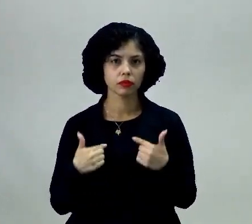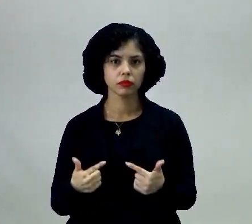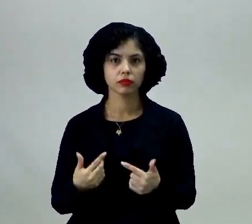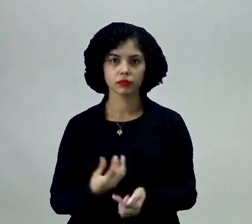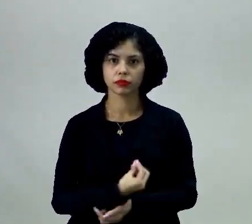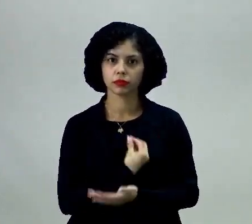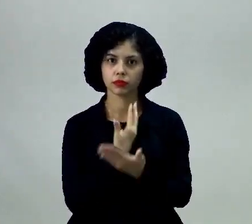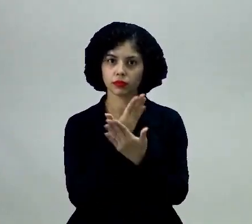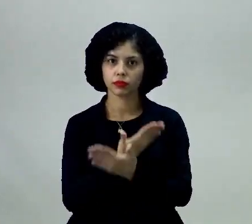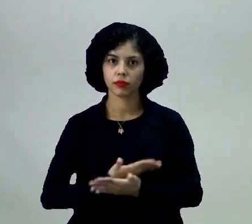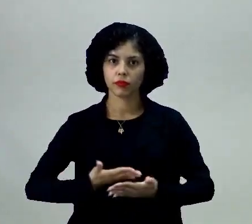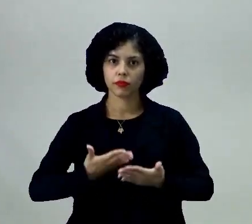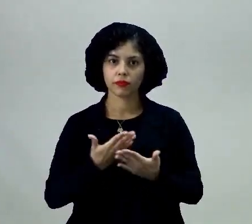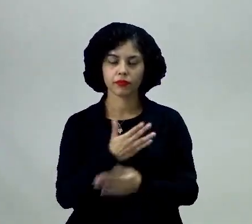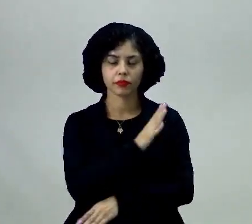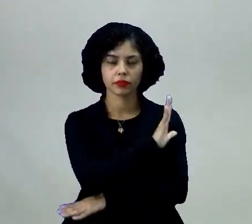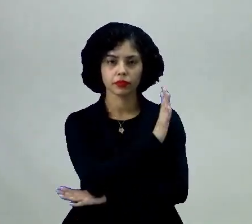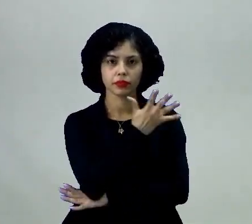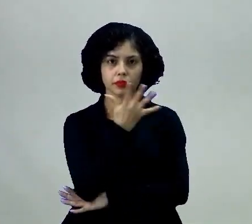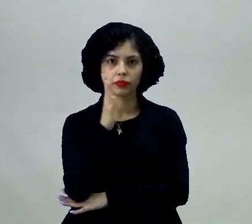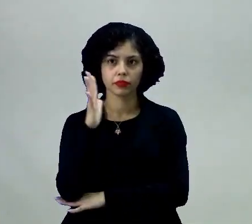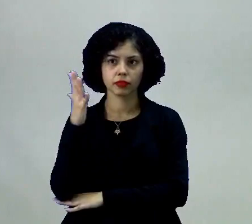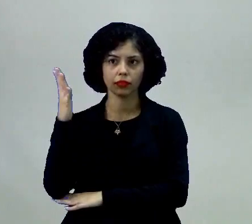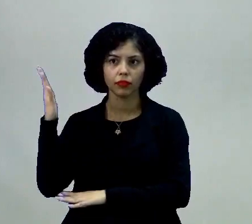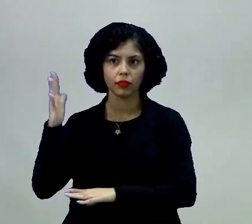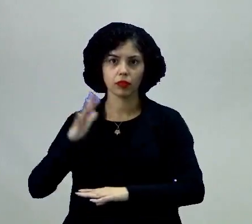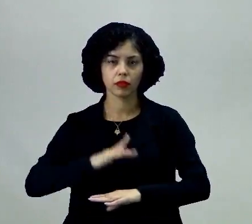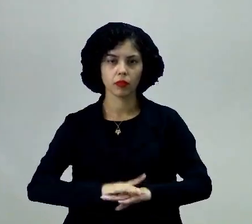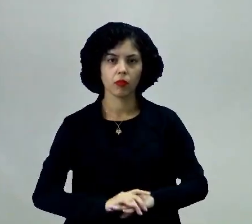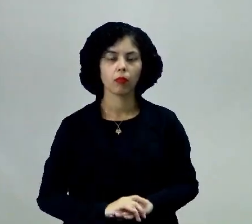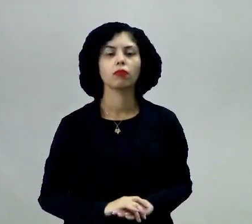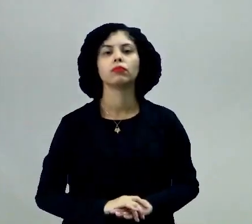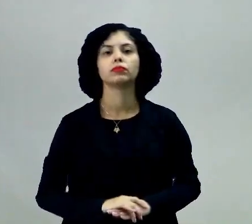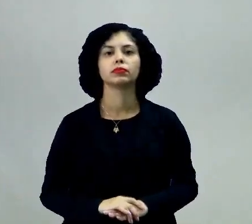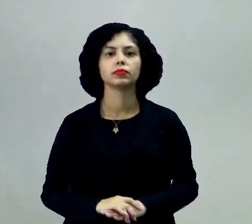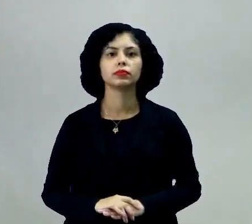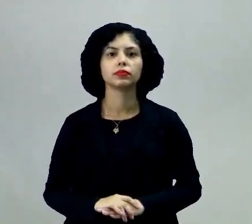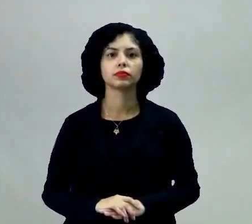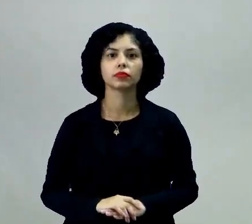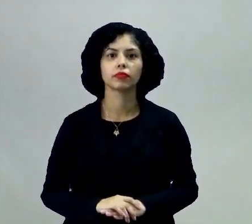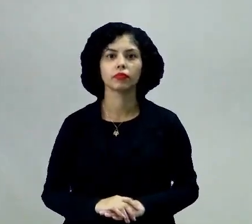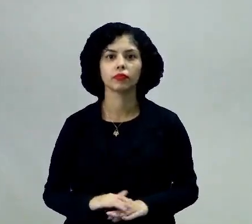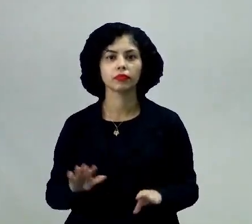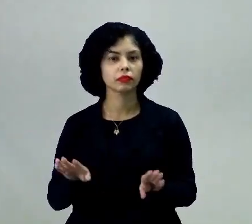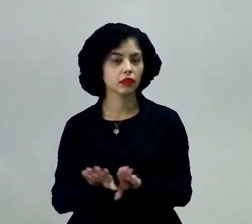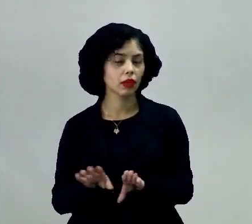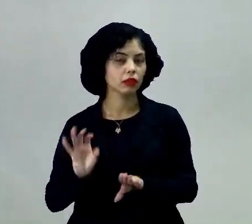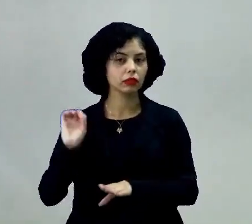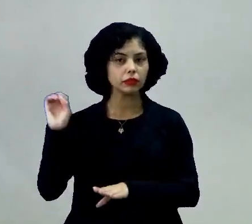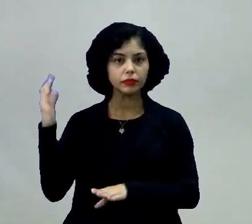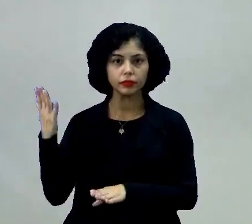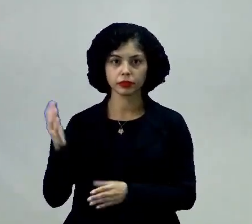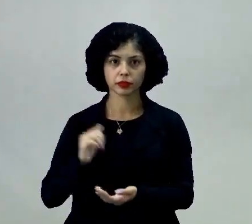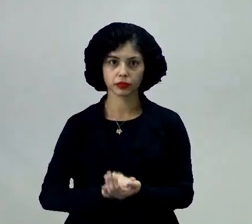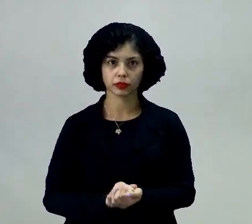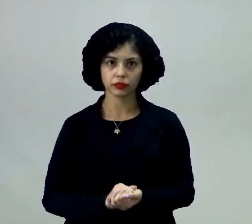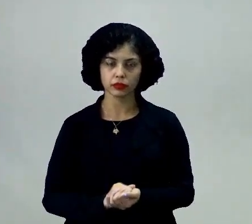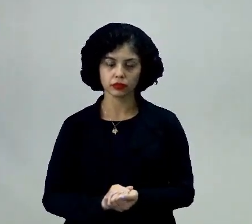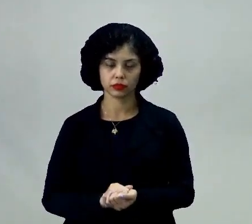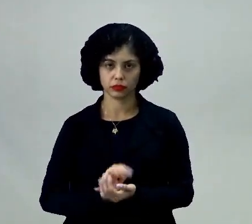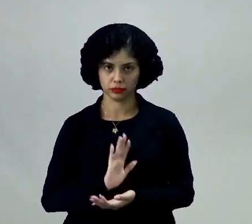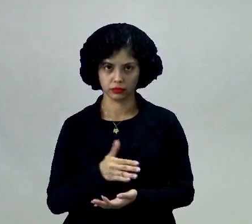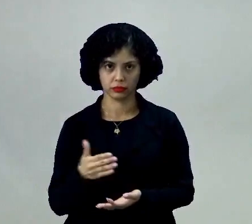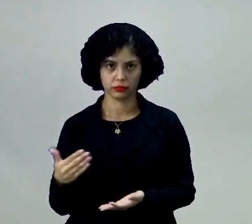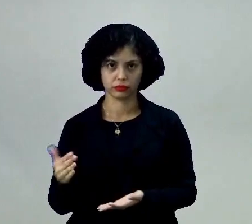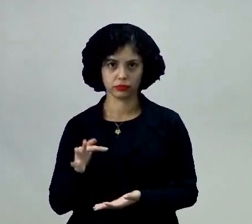a preservação total da natureza, ou seja, tornando o meio ambiente,